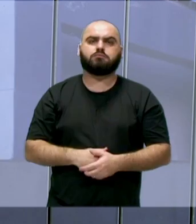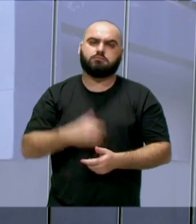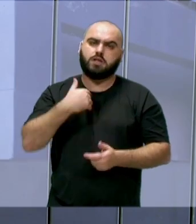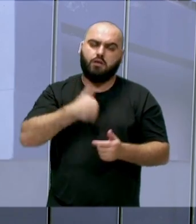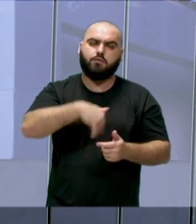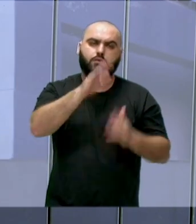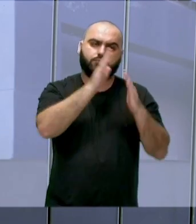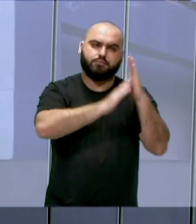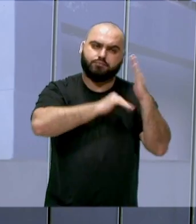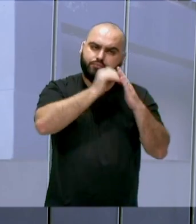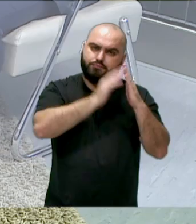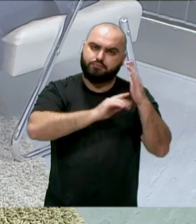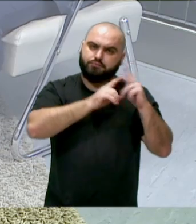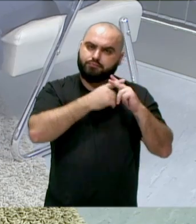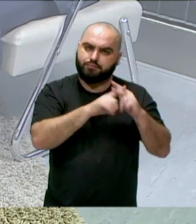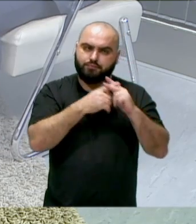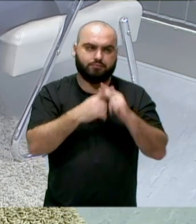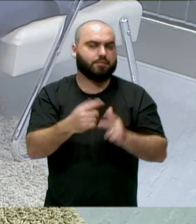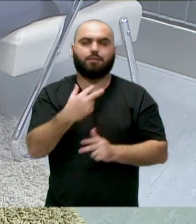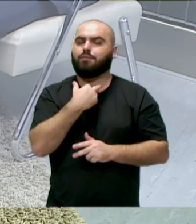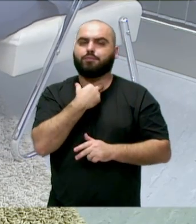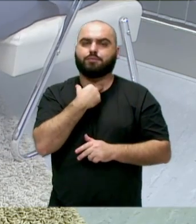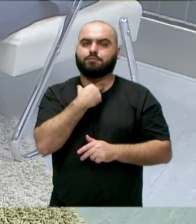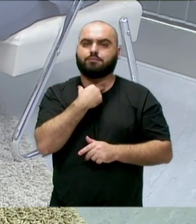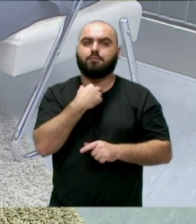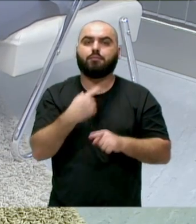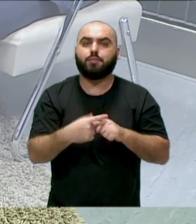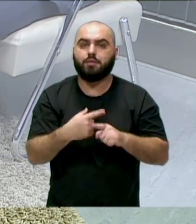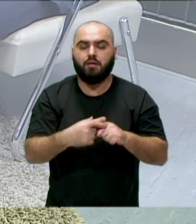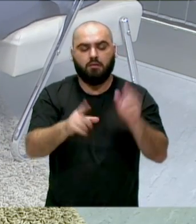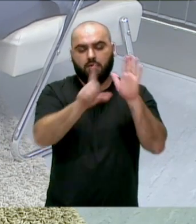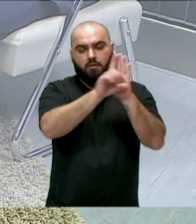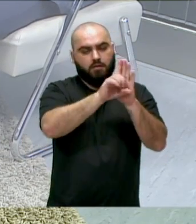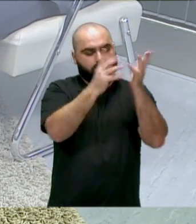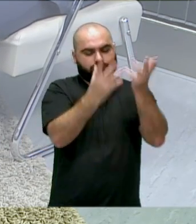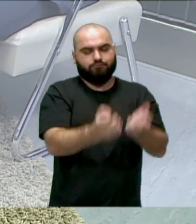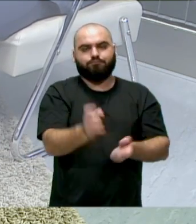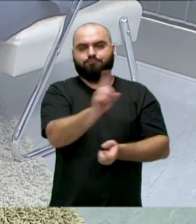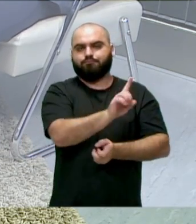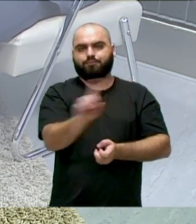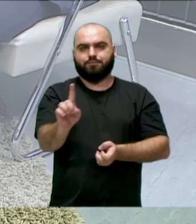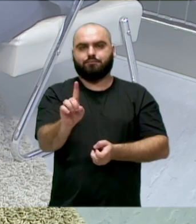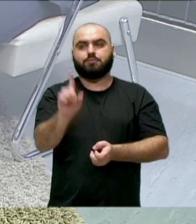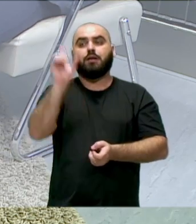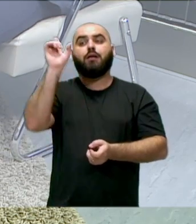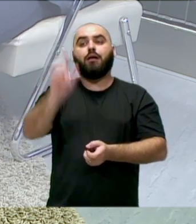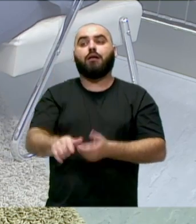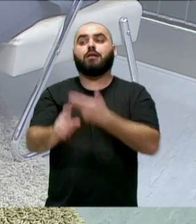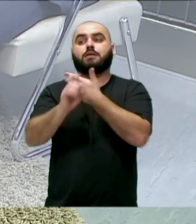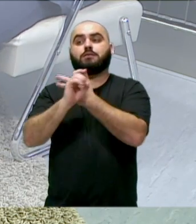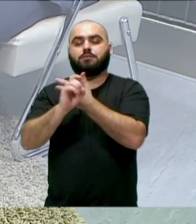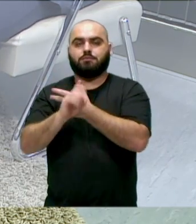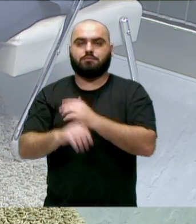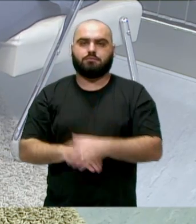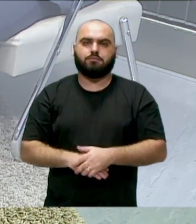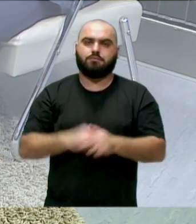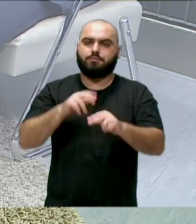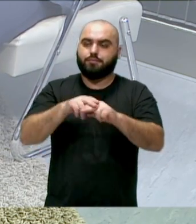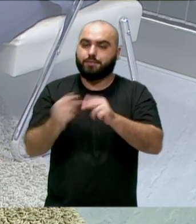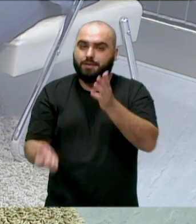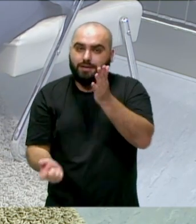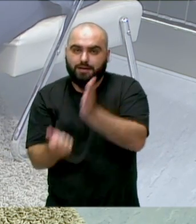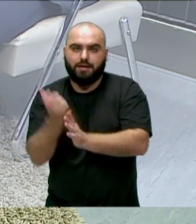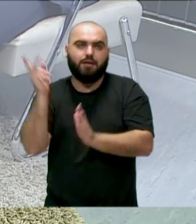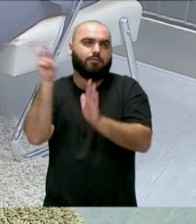dos vestiários. Não pode. Não pode porque a legislação não permite. Tem que ser o executivo. Então, criar esse mecanismo através de